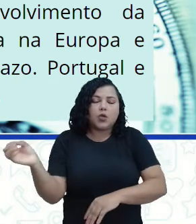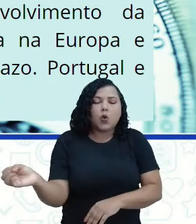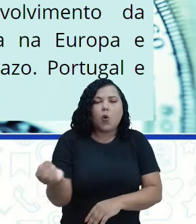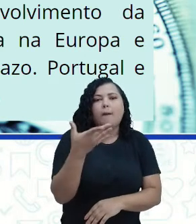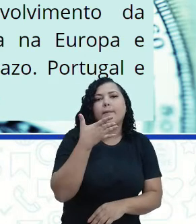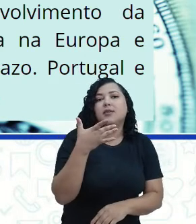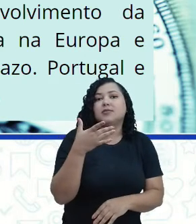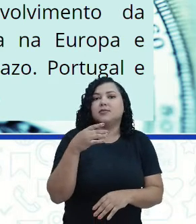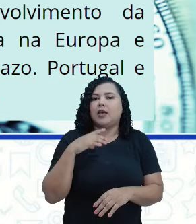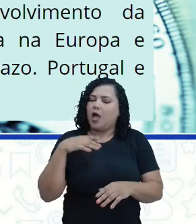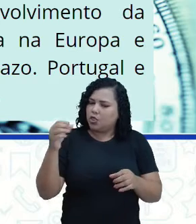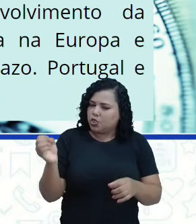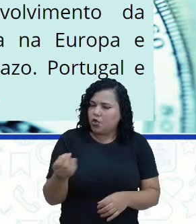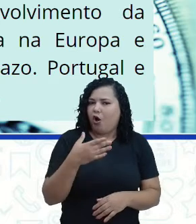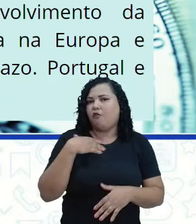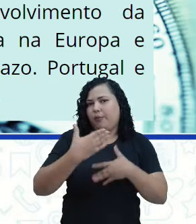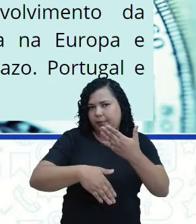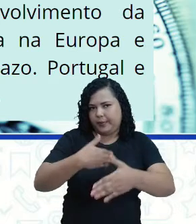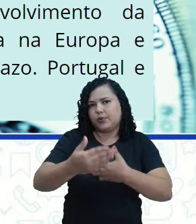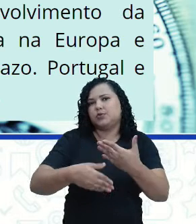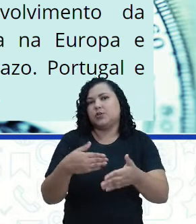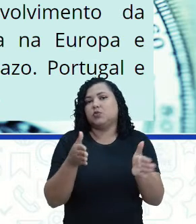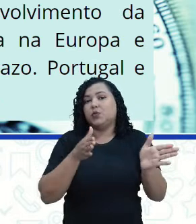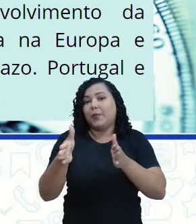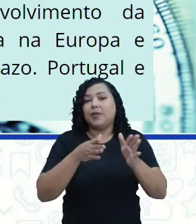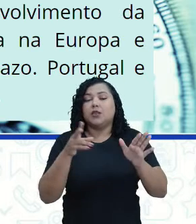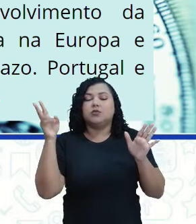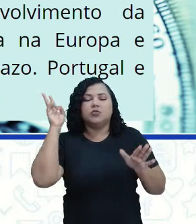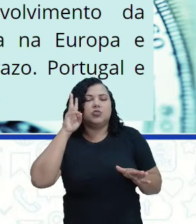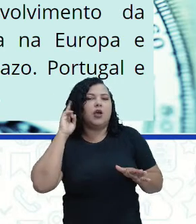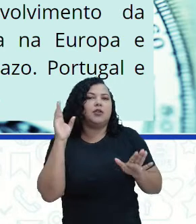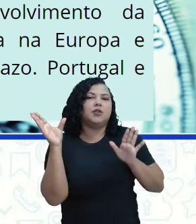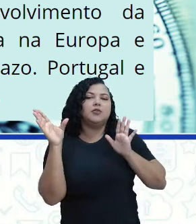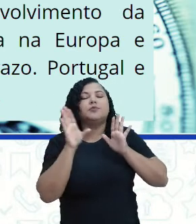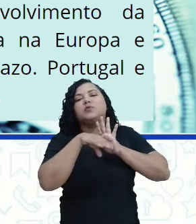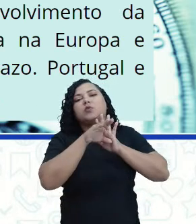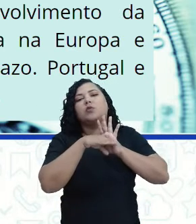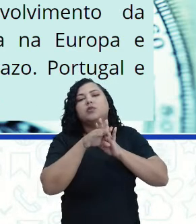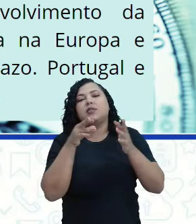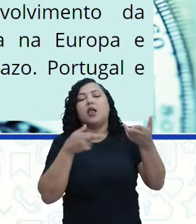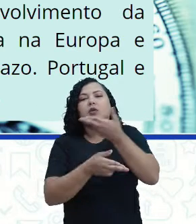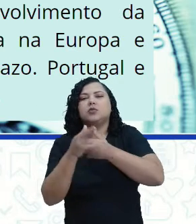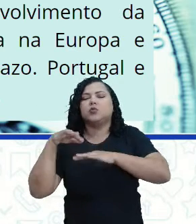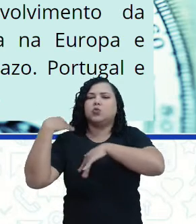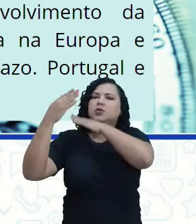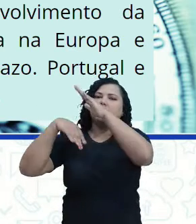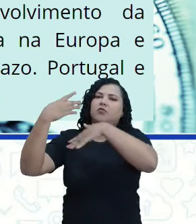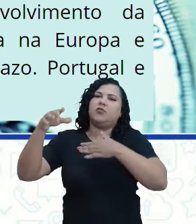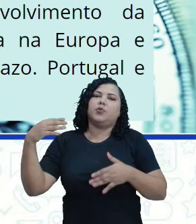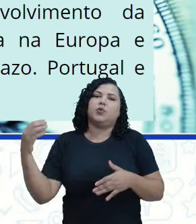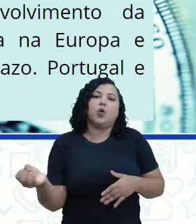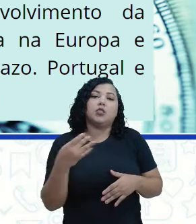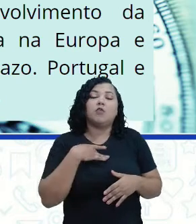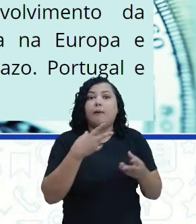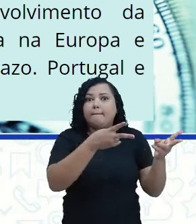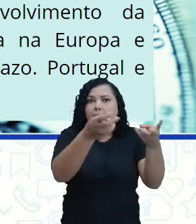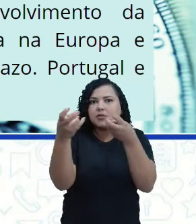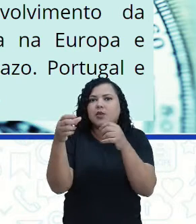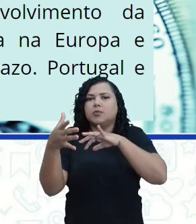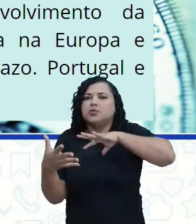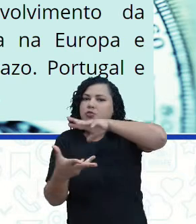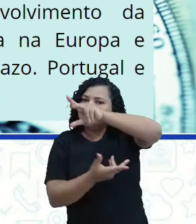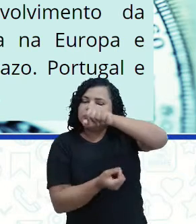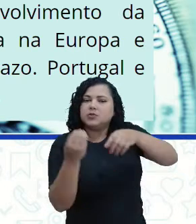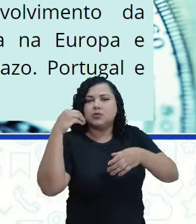modernidade, entendida como um período histórico e como um conceito relacionado com o desenvolvimento de uma nova visão de mundo na